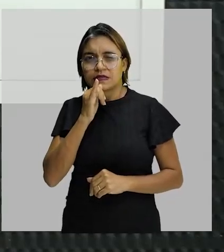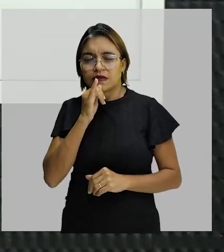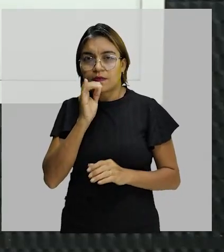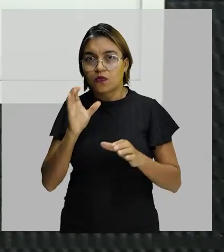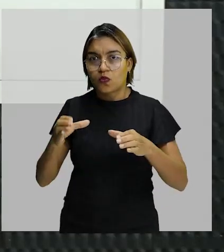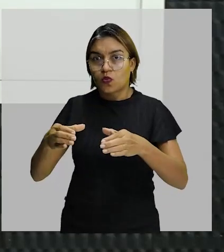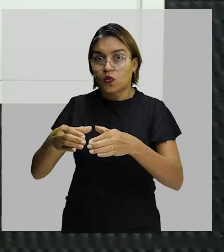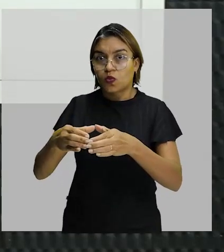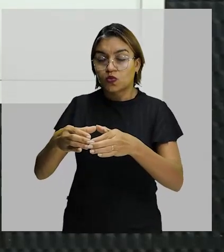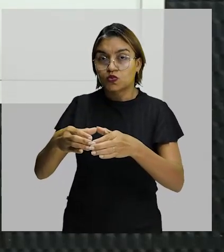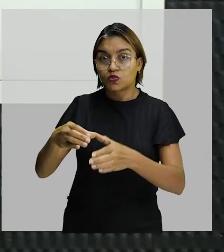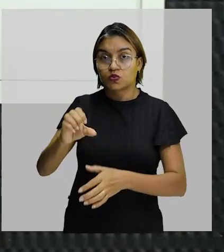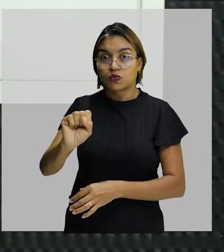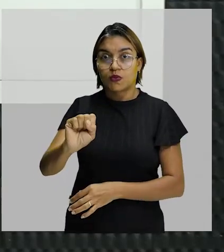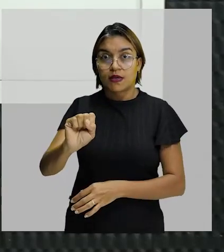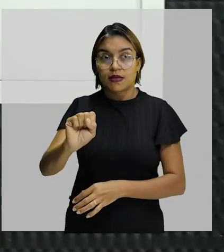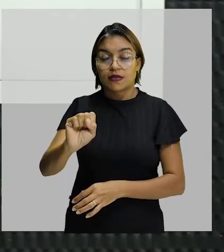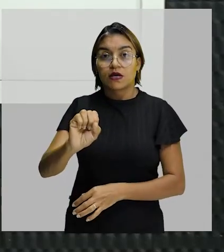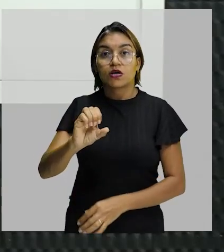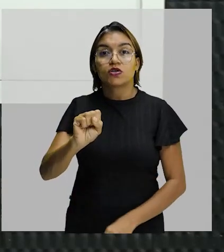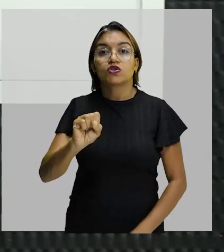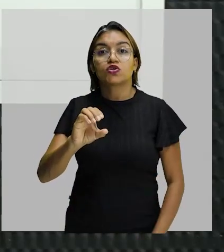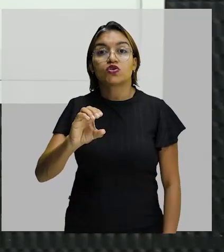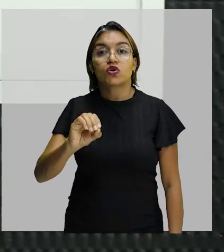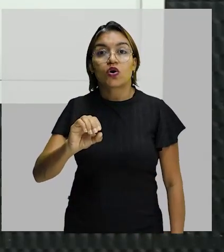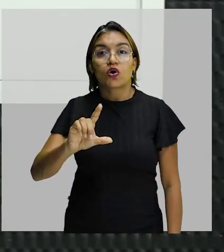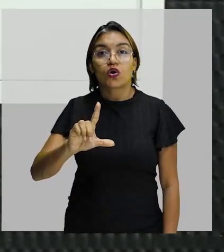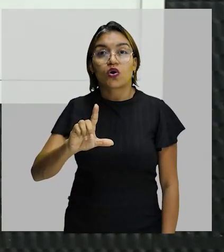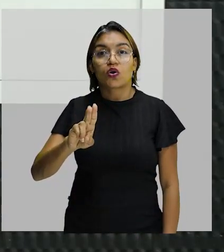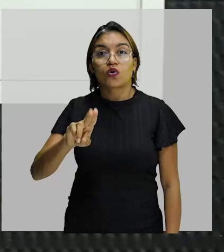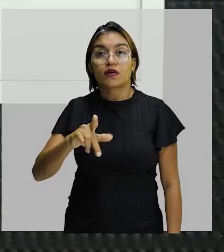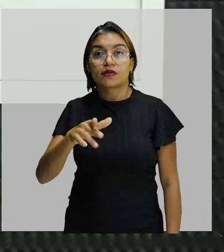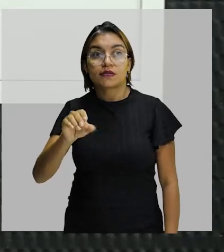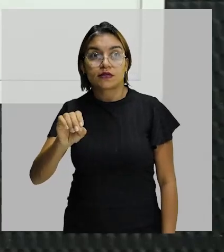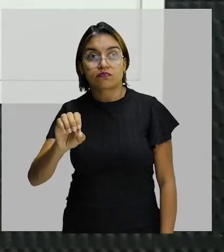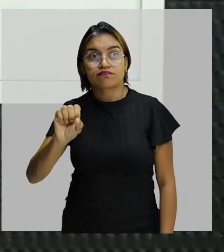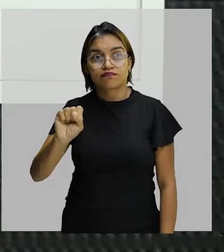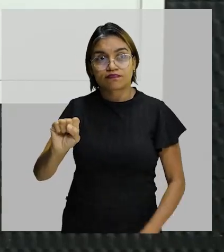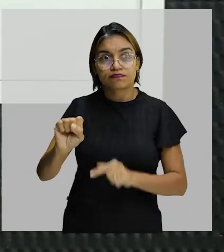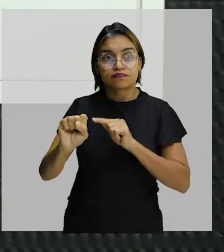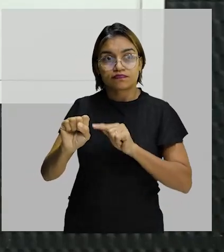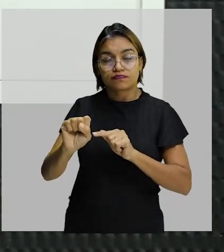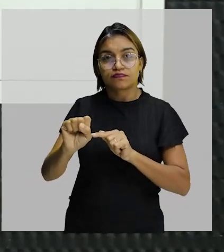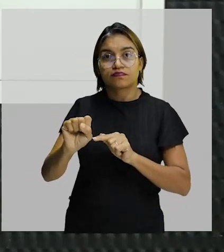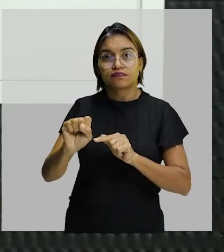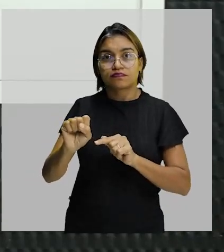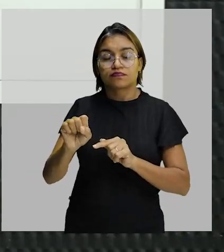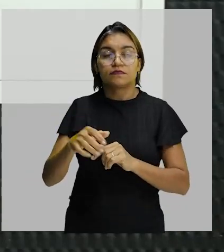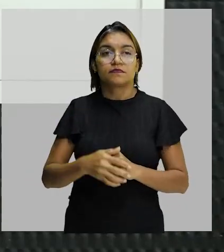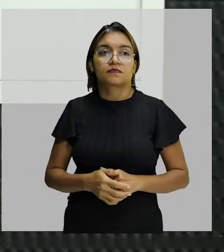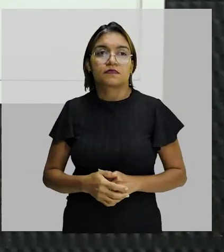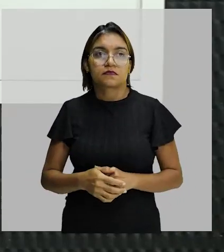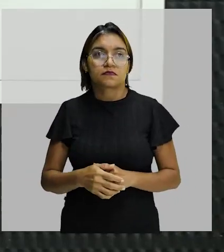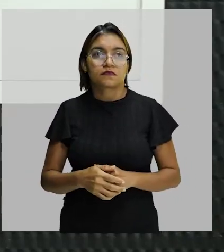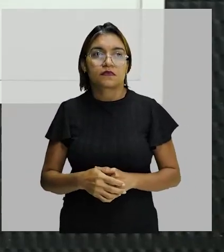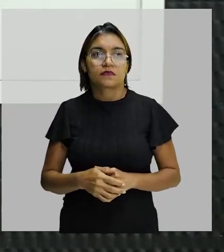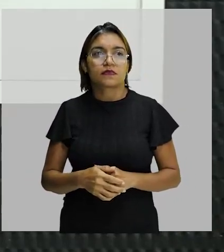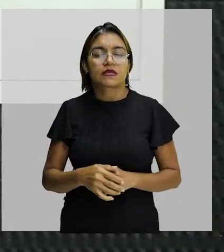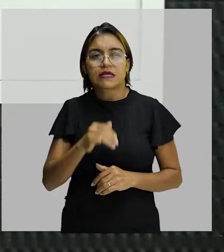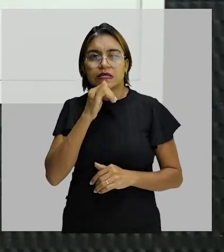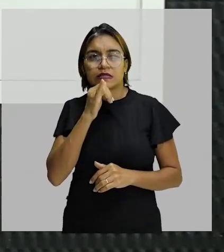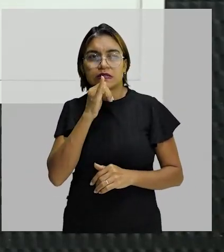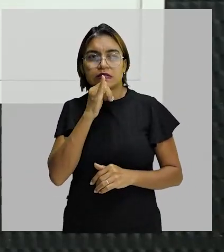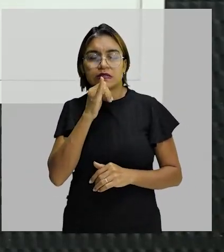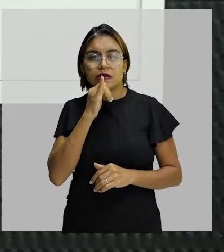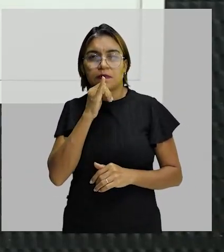de solução, galera, você não precisa colocar, embora você tenha raízes de multiplicidade 4, raiz de multiplicidade 3,